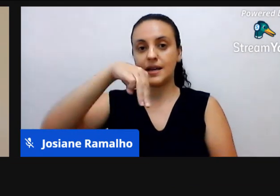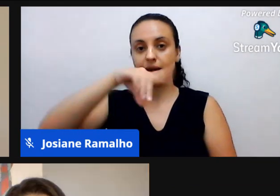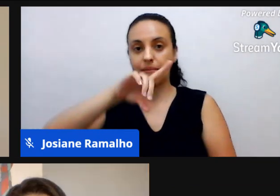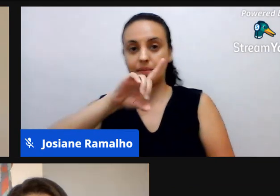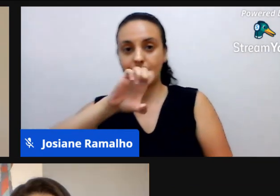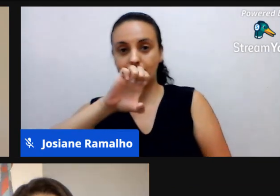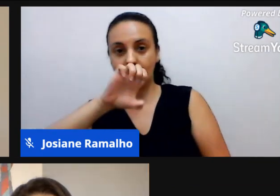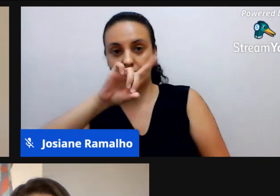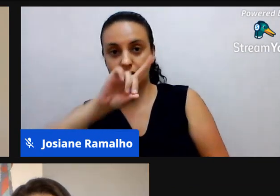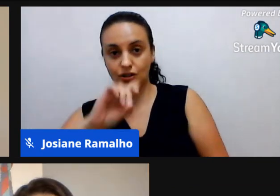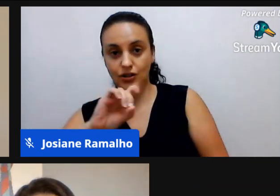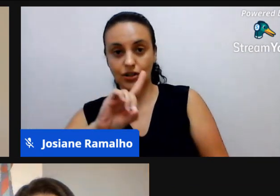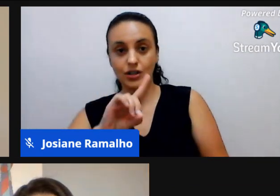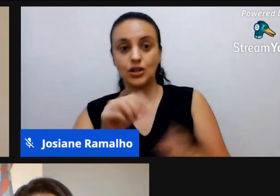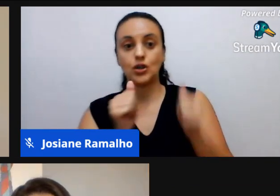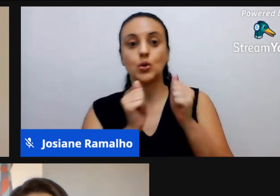Moreira